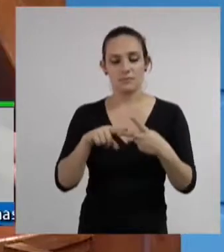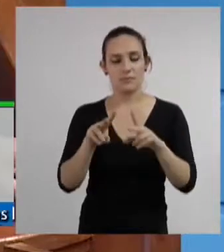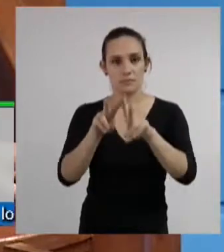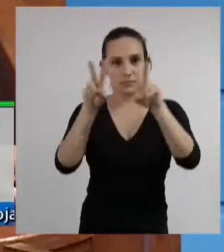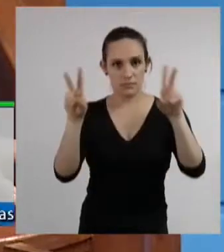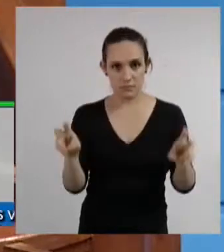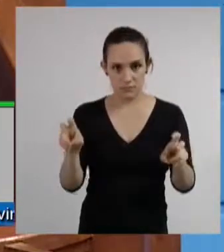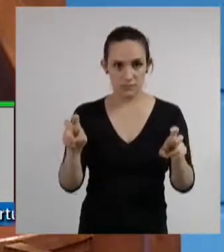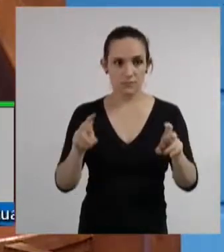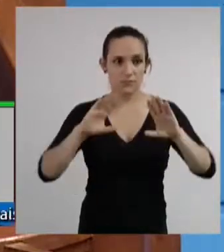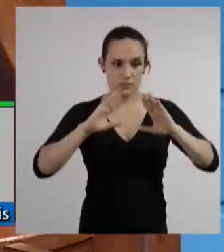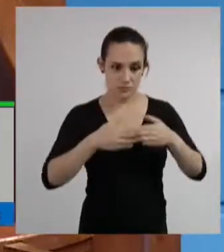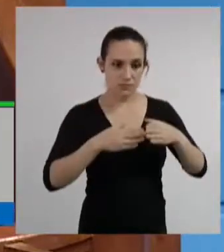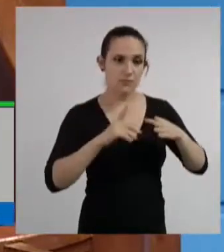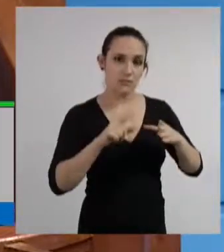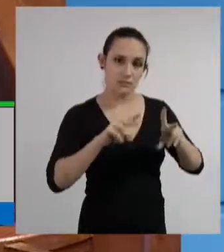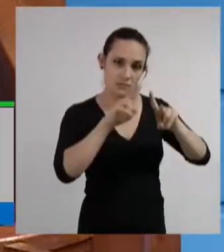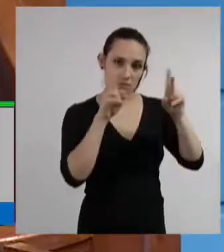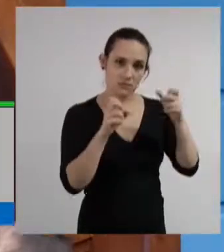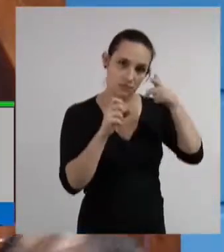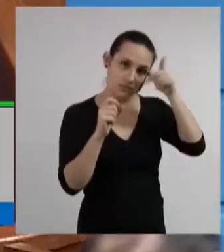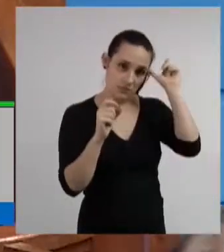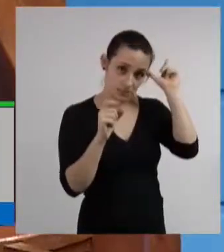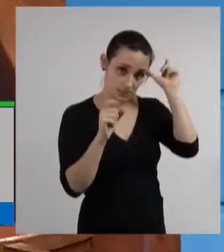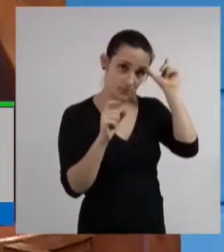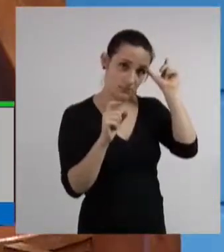temas, especificamente o tema de ontem, que nós